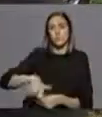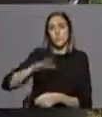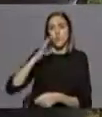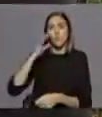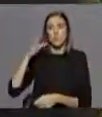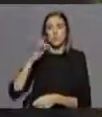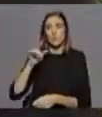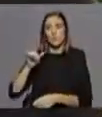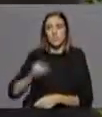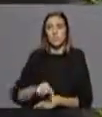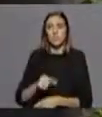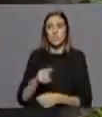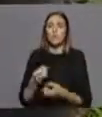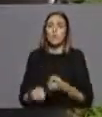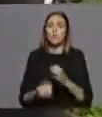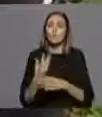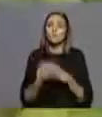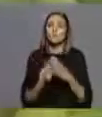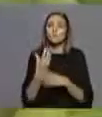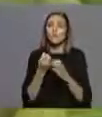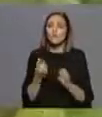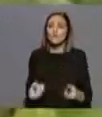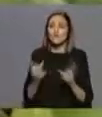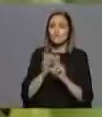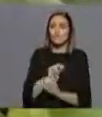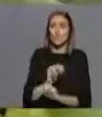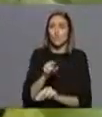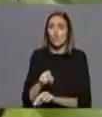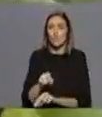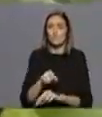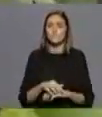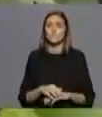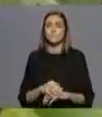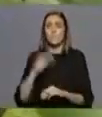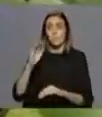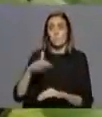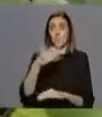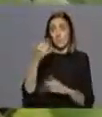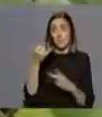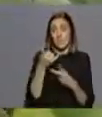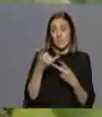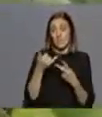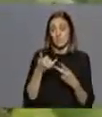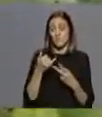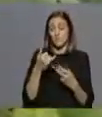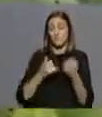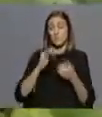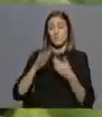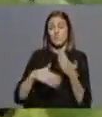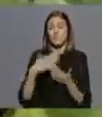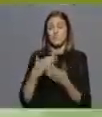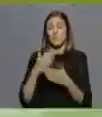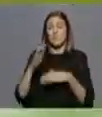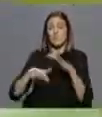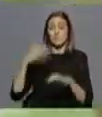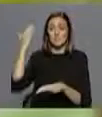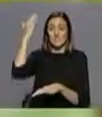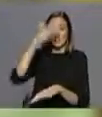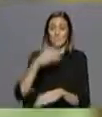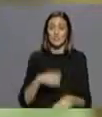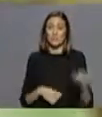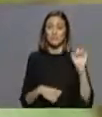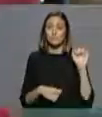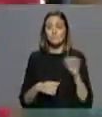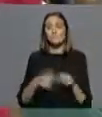produção diferenciada pela via da inovação. As primeira e segunda candidatas do PS Açores à Assembleia da República visitaram este